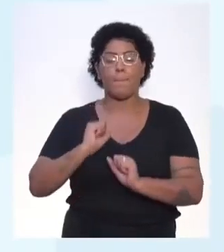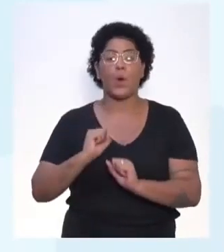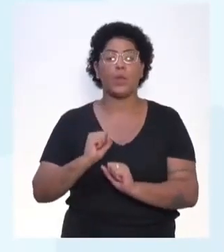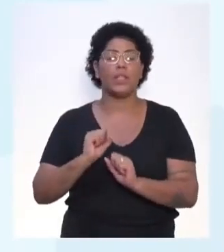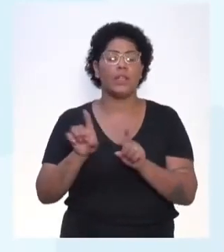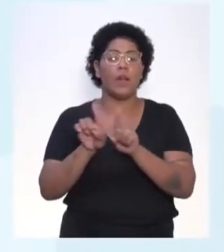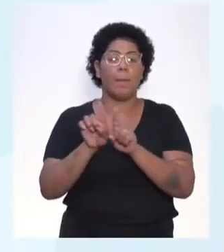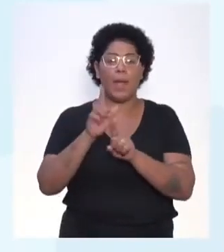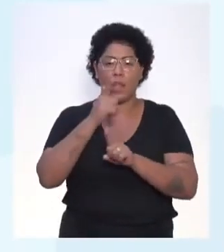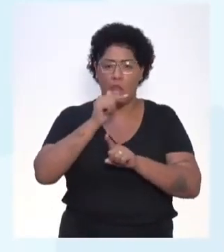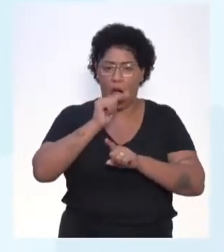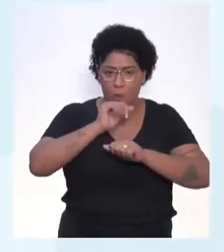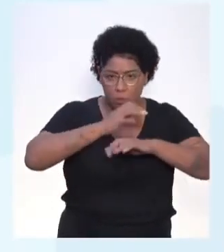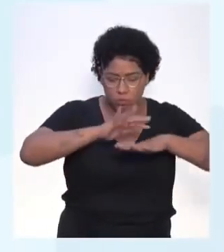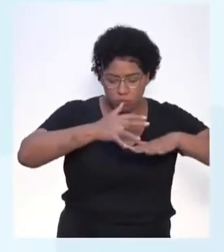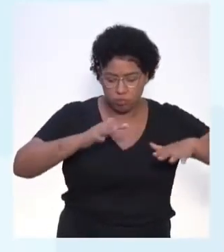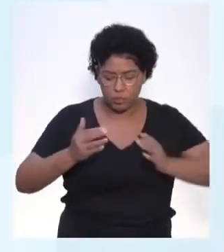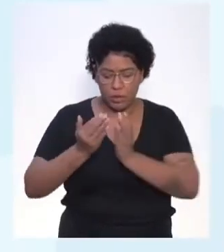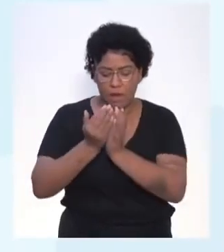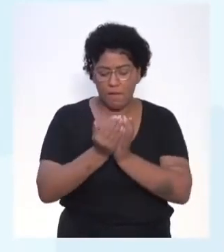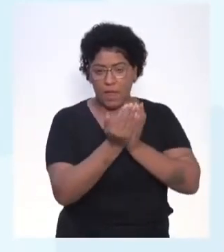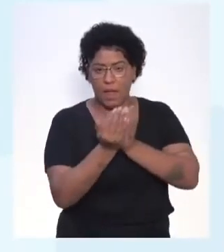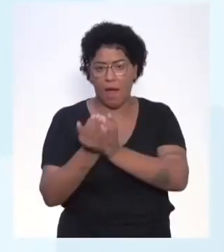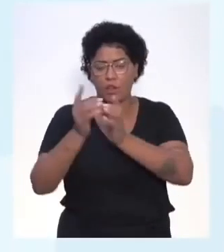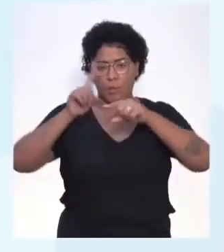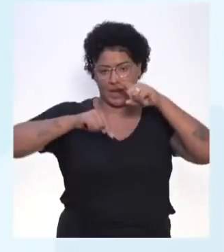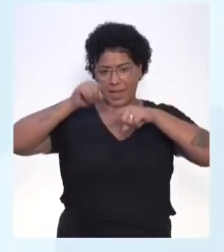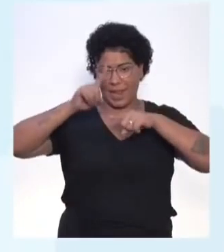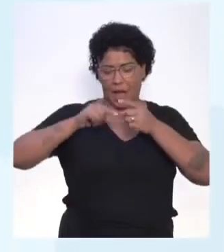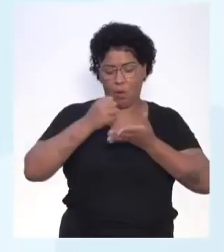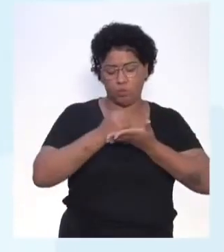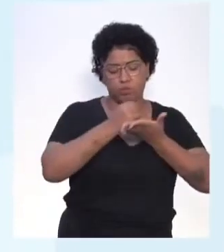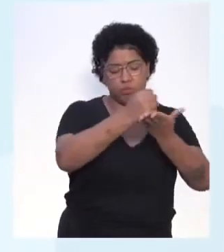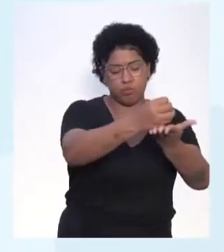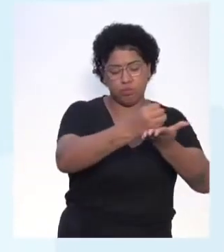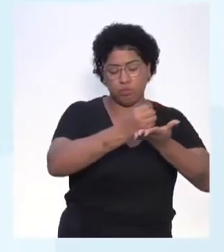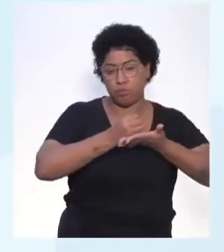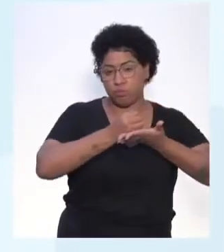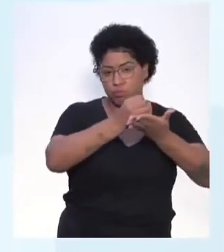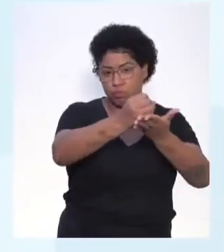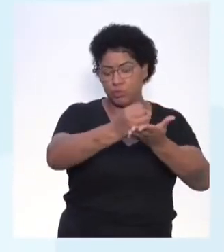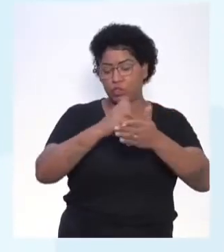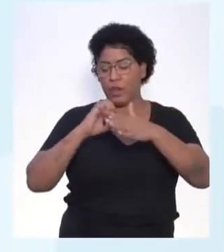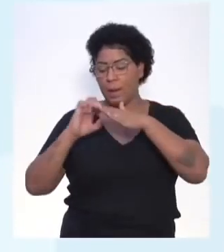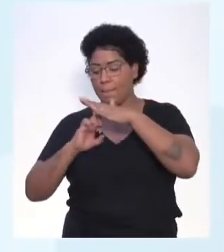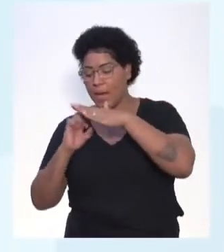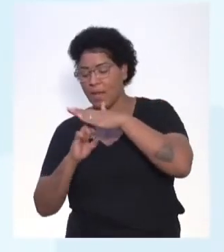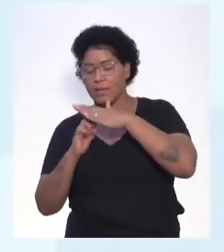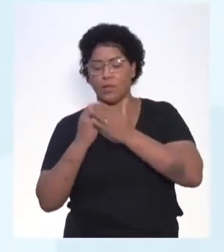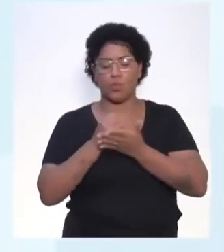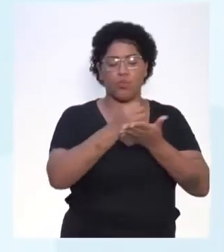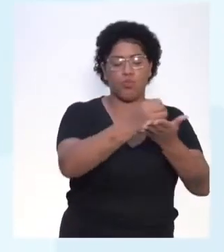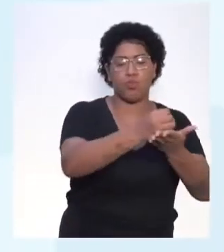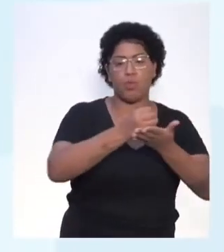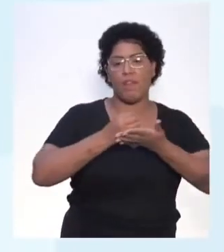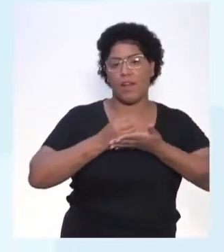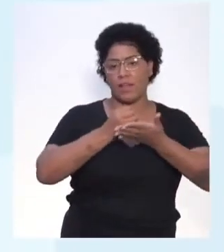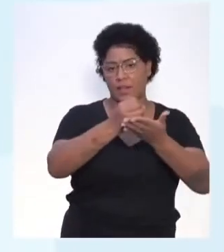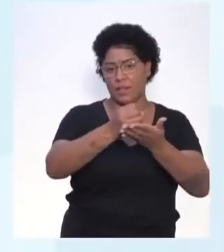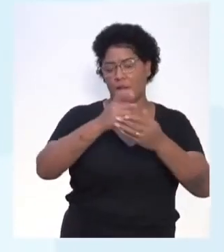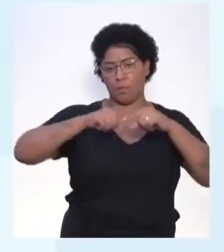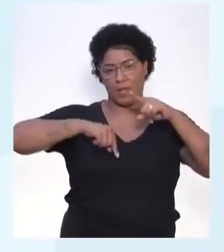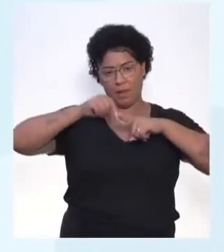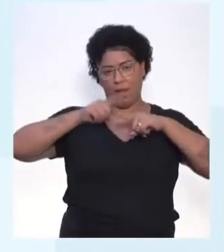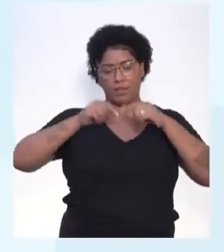do Congo, né? Uma bacia aí importante para o escoamento de mercadorias. Direito de uma nação europeia